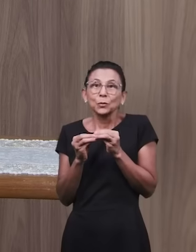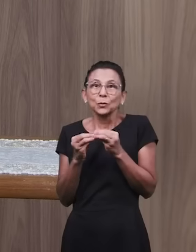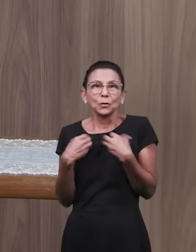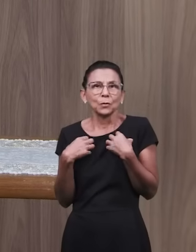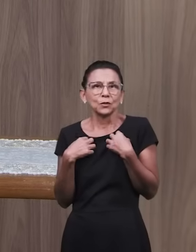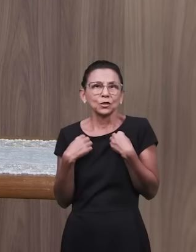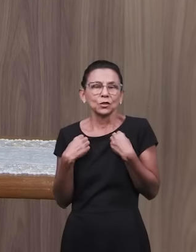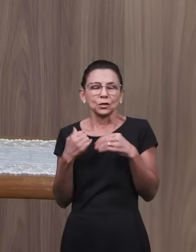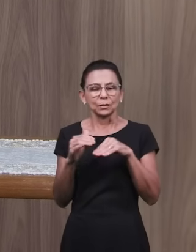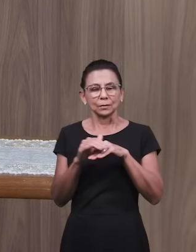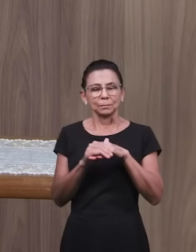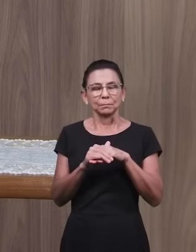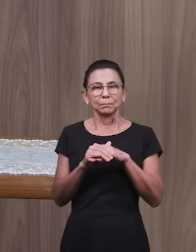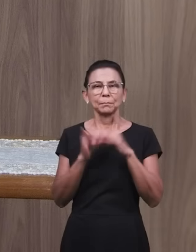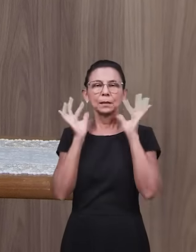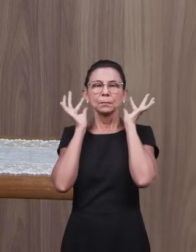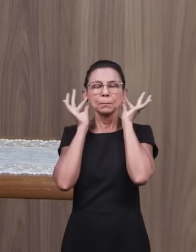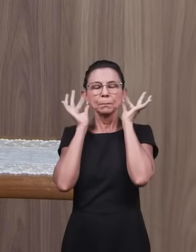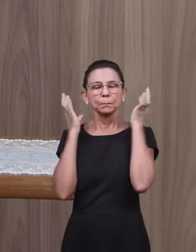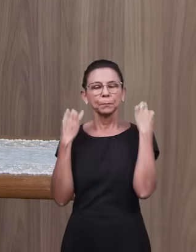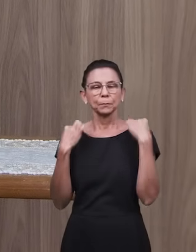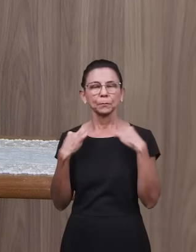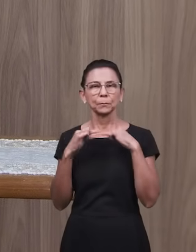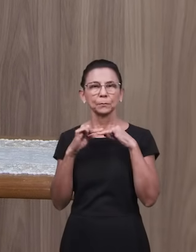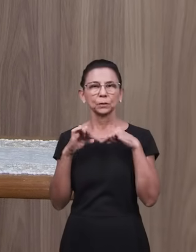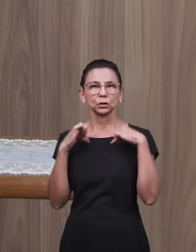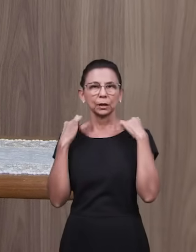do casamento com o filho do seu pai.